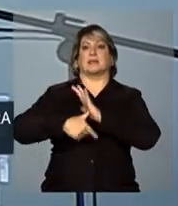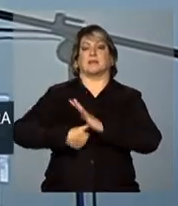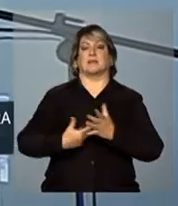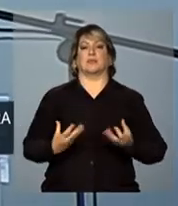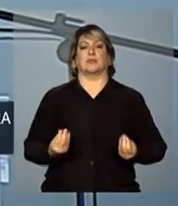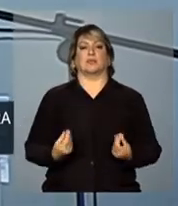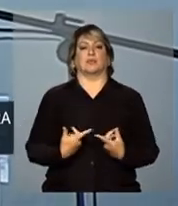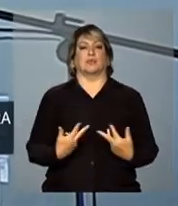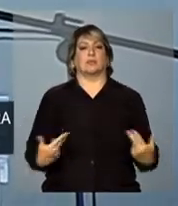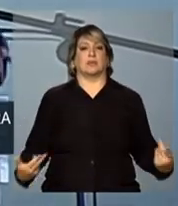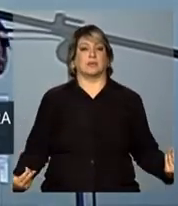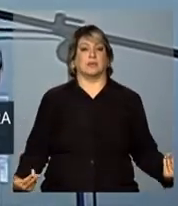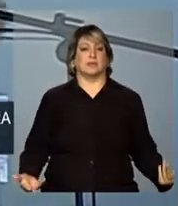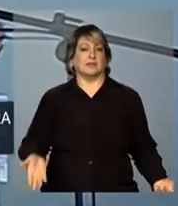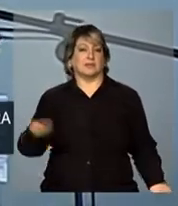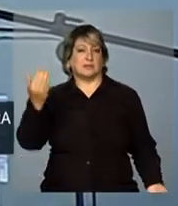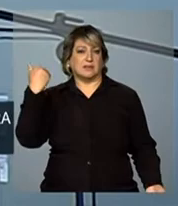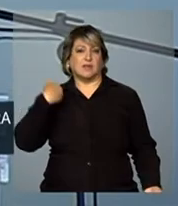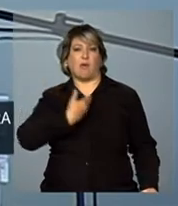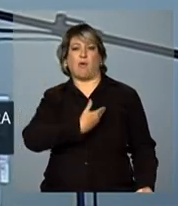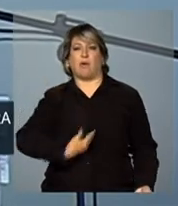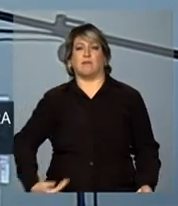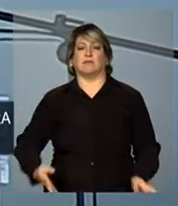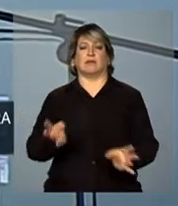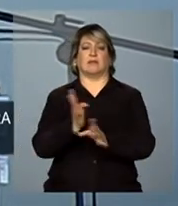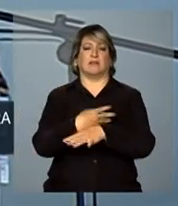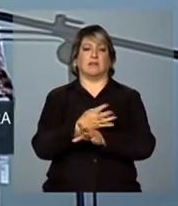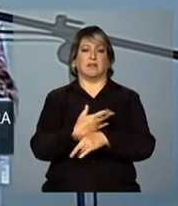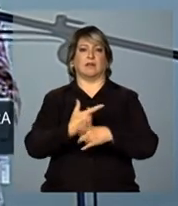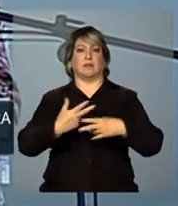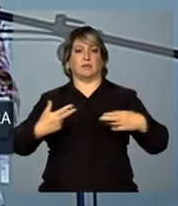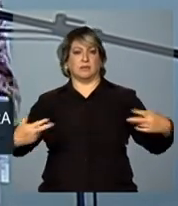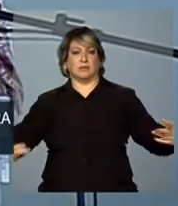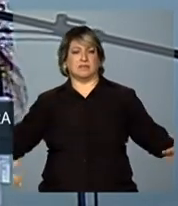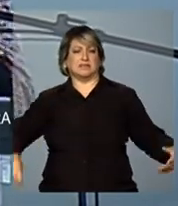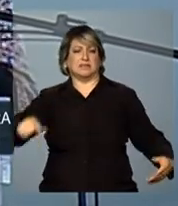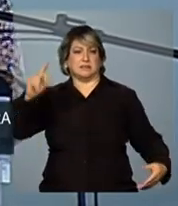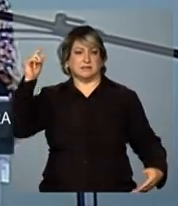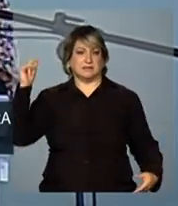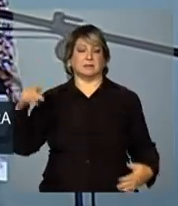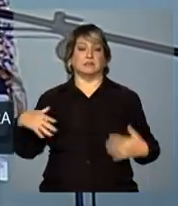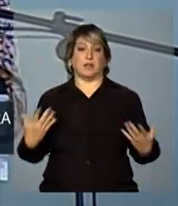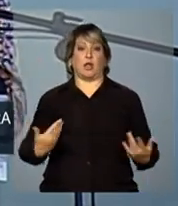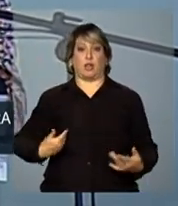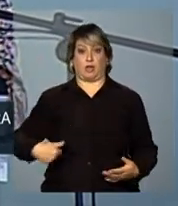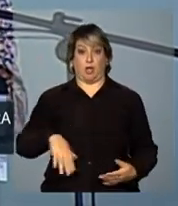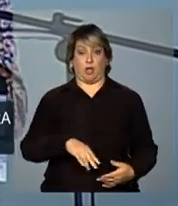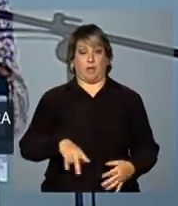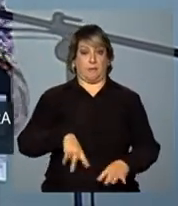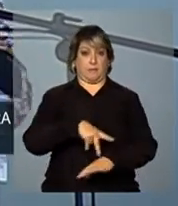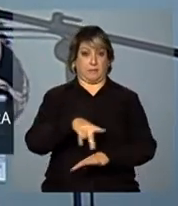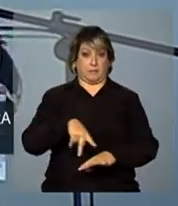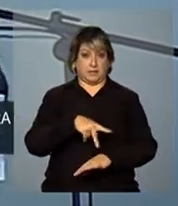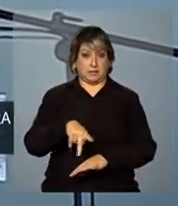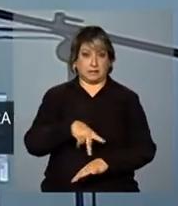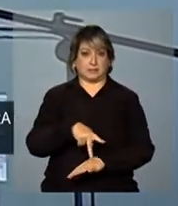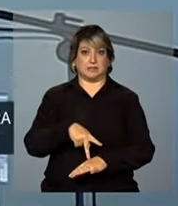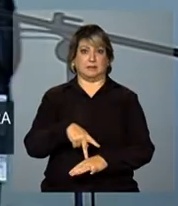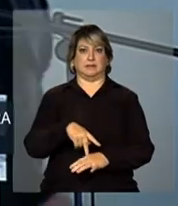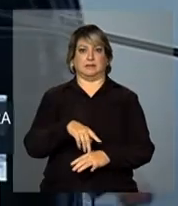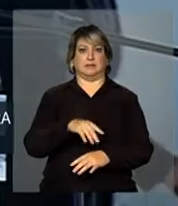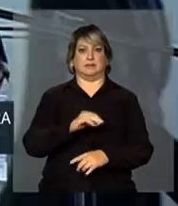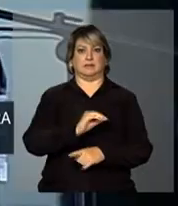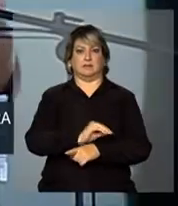da ausência de benefícios que nós, enquanto país,